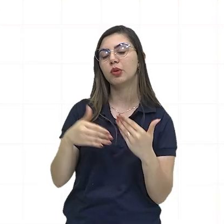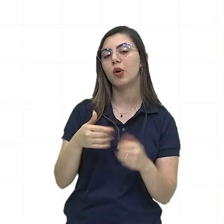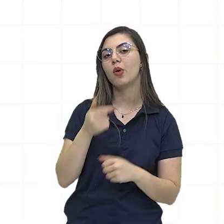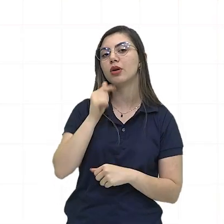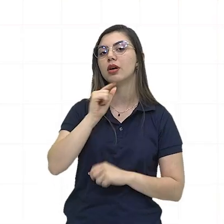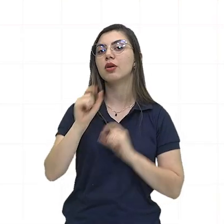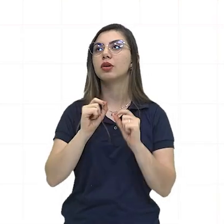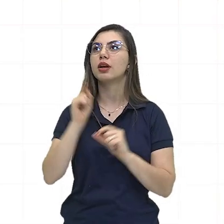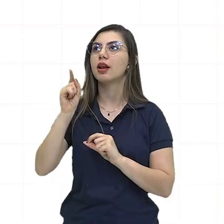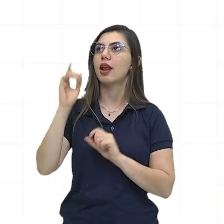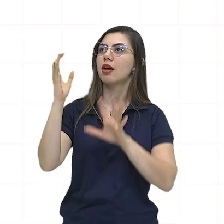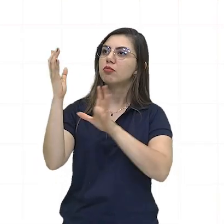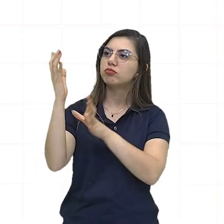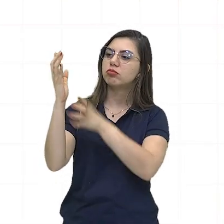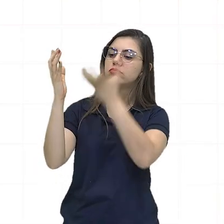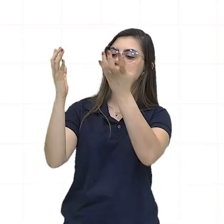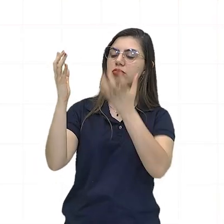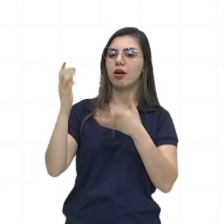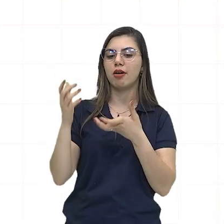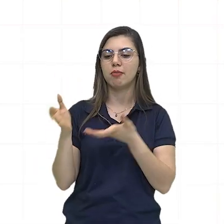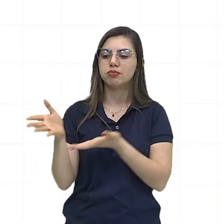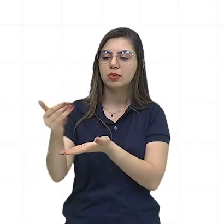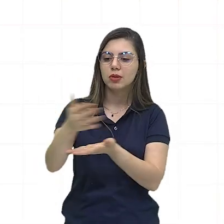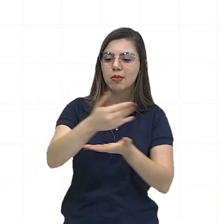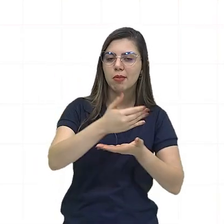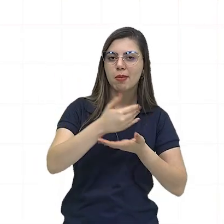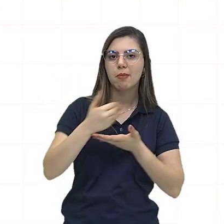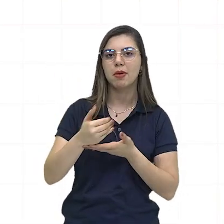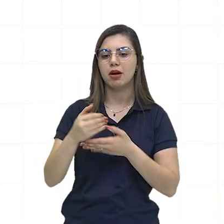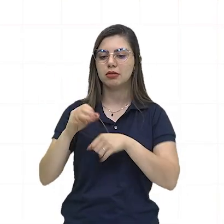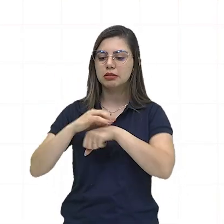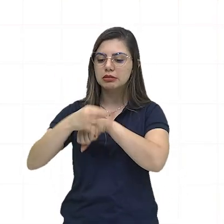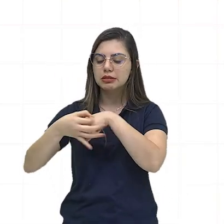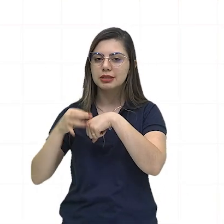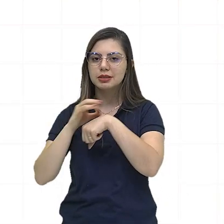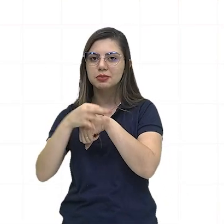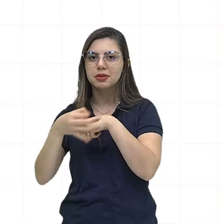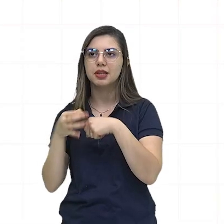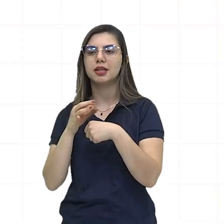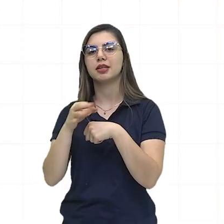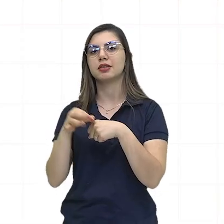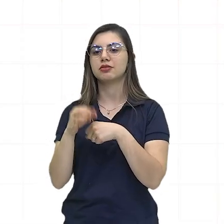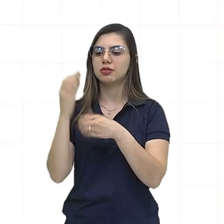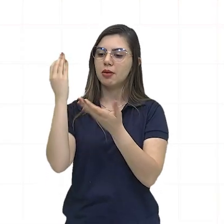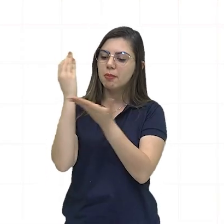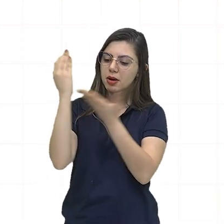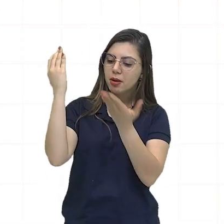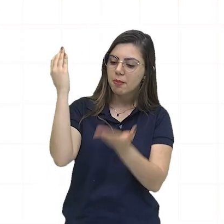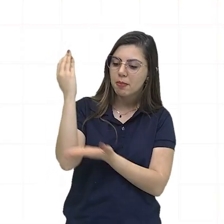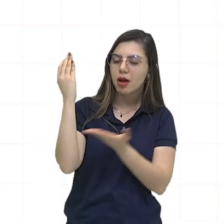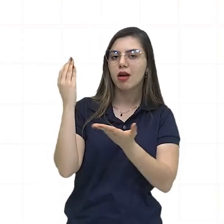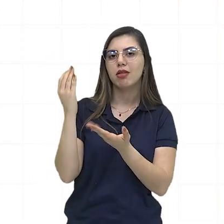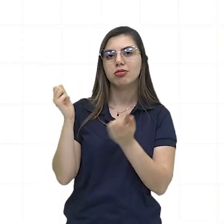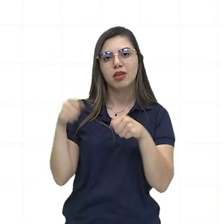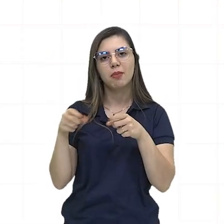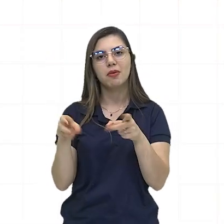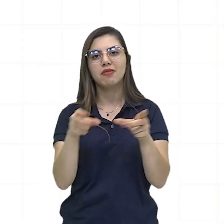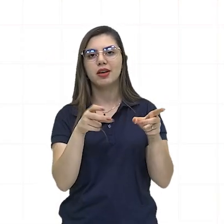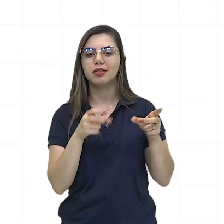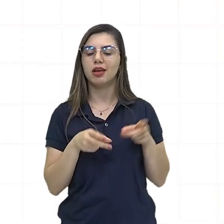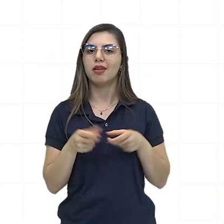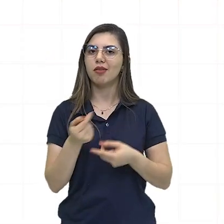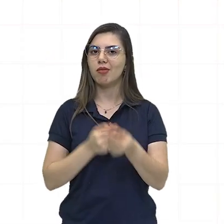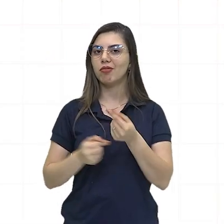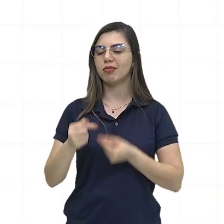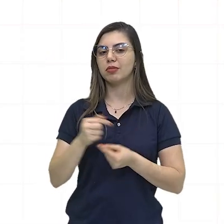frutos, sementes e lenha. Então, o objetivo, né, dos sistemas agroflorestais é